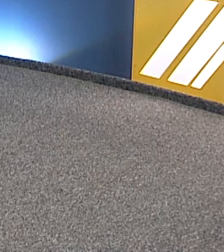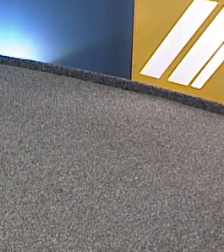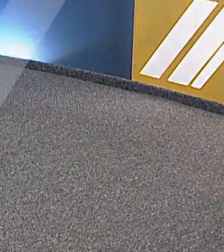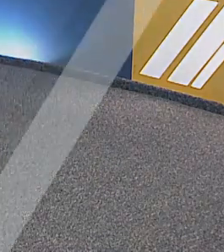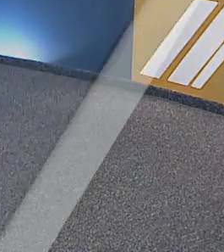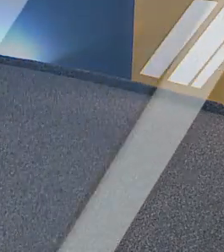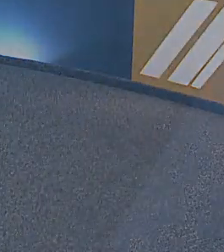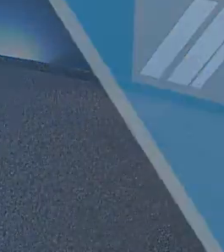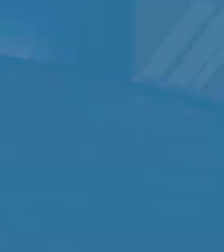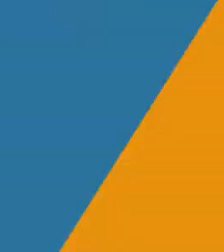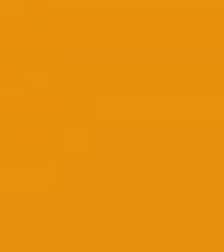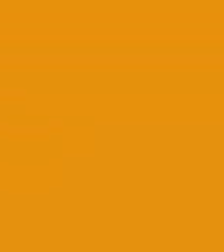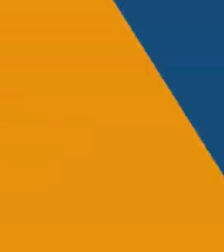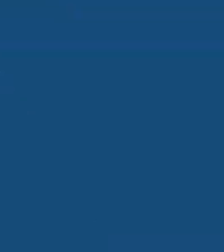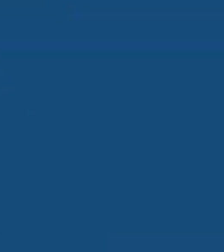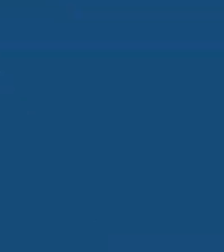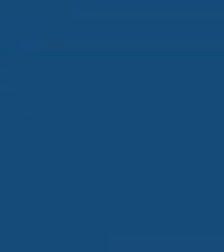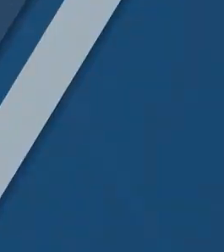Tchau!